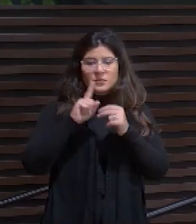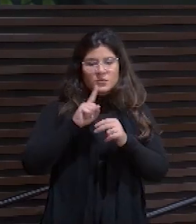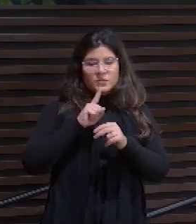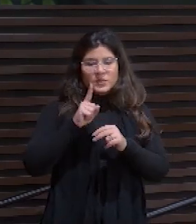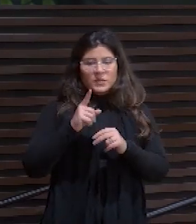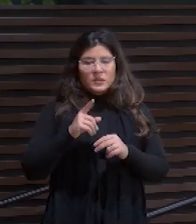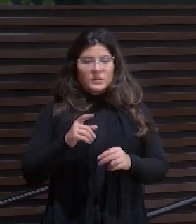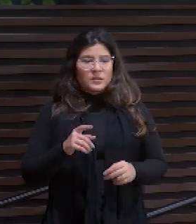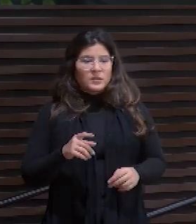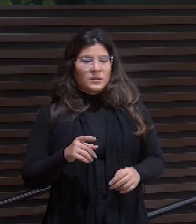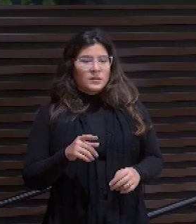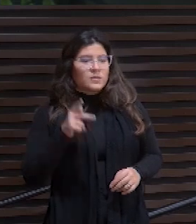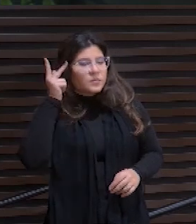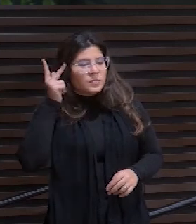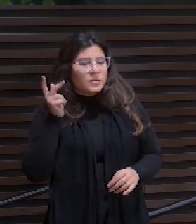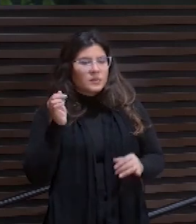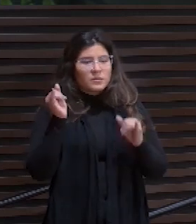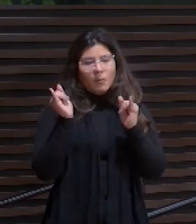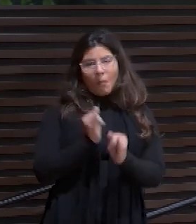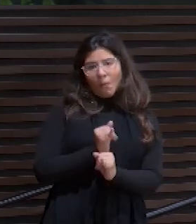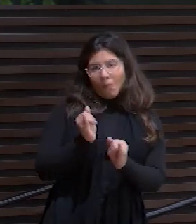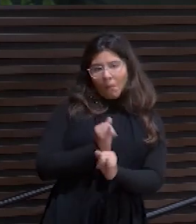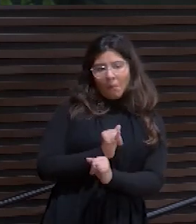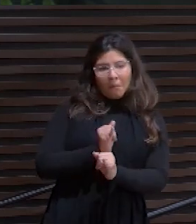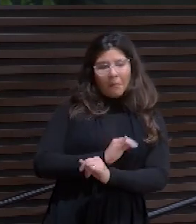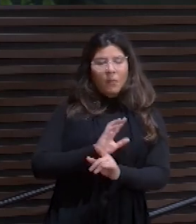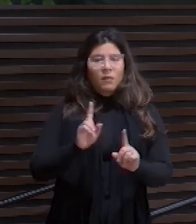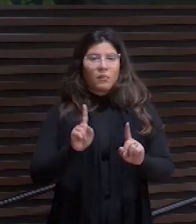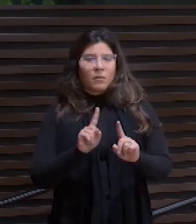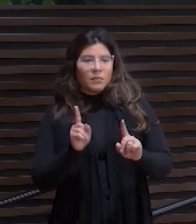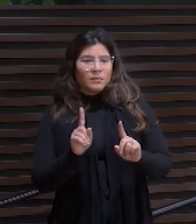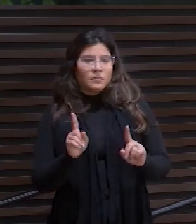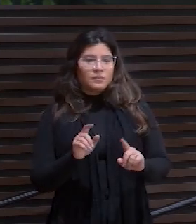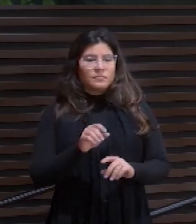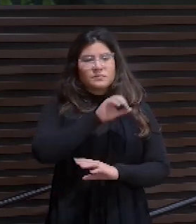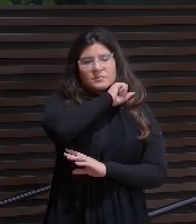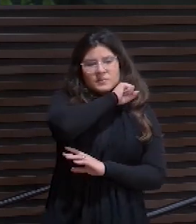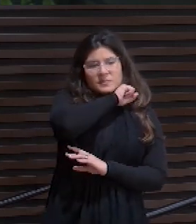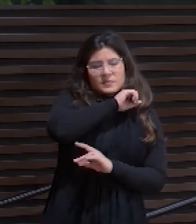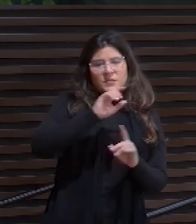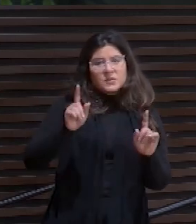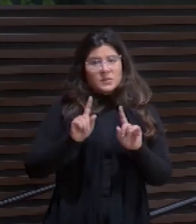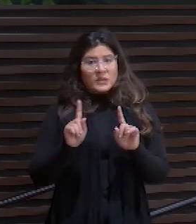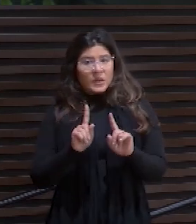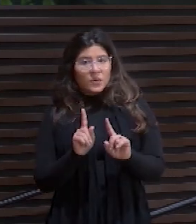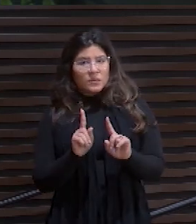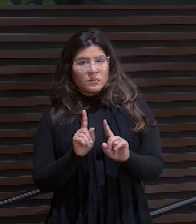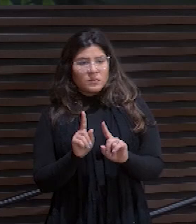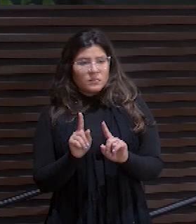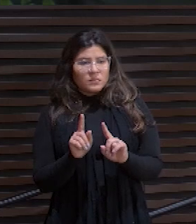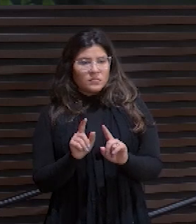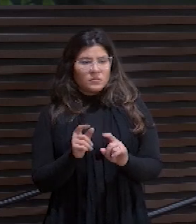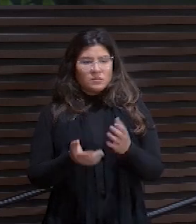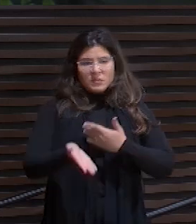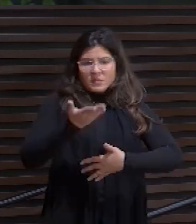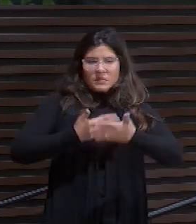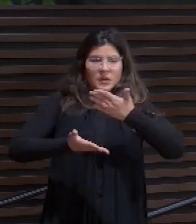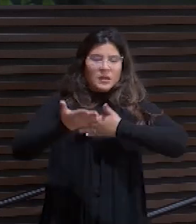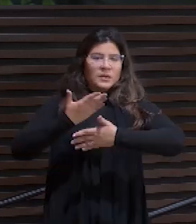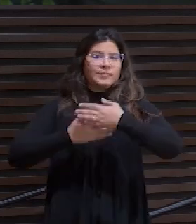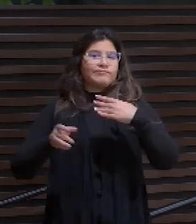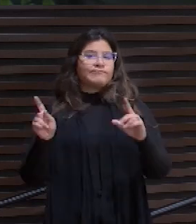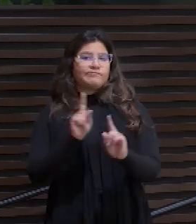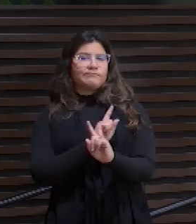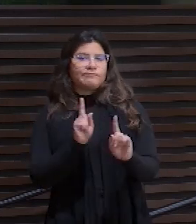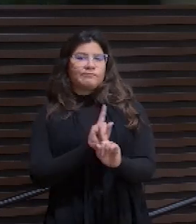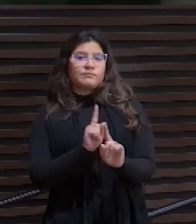não é autossacrifício, não é autoflagelação, ele não é meritório e muito menos barganha com Deus. Então o jejum é para